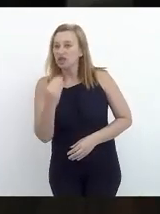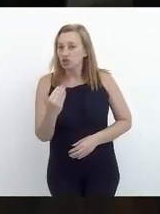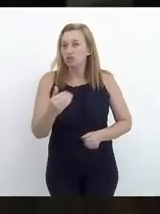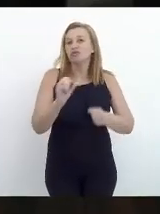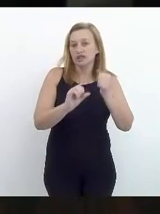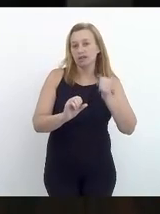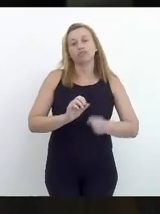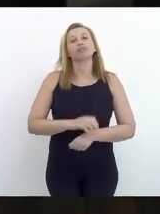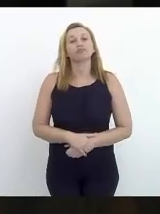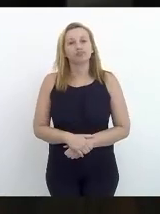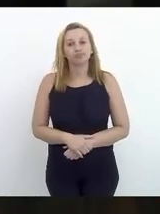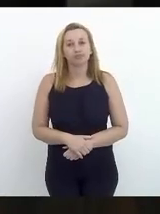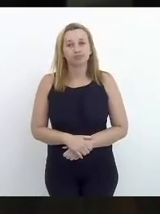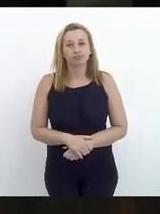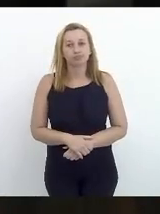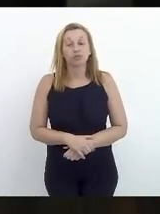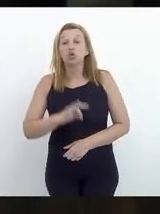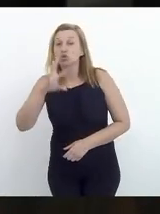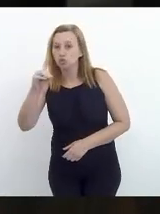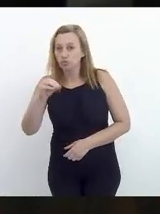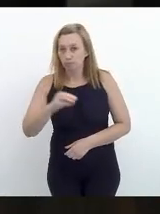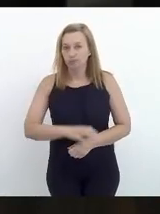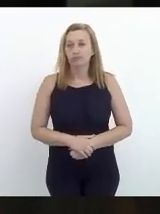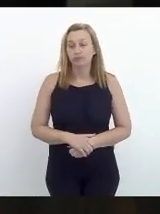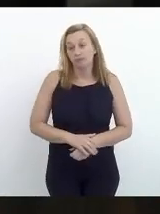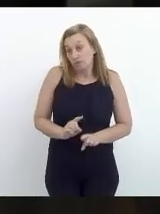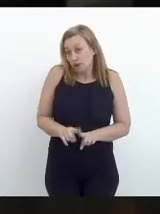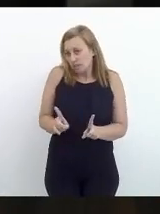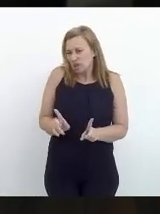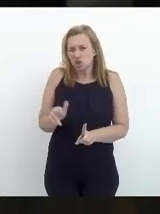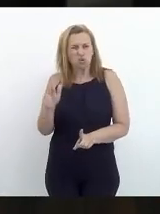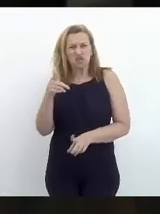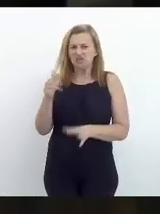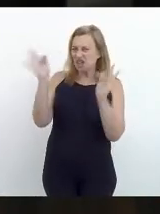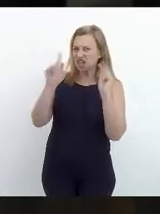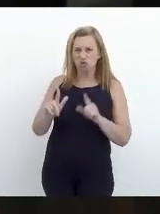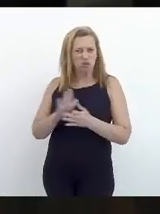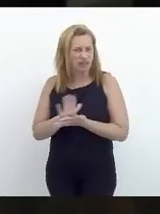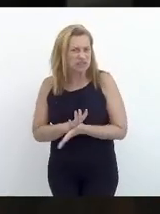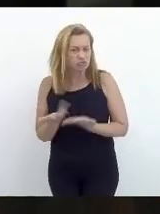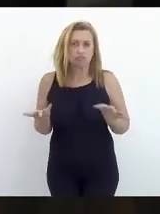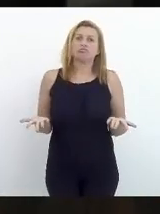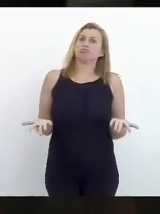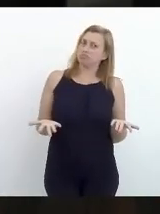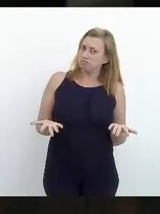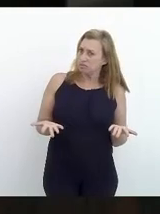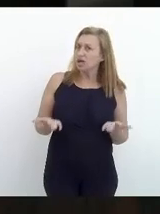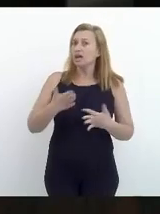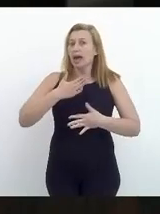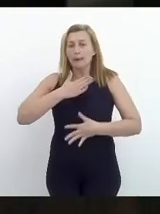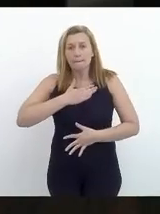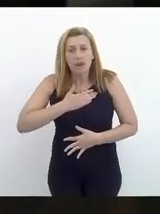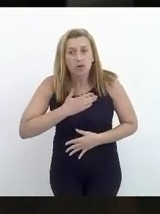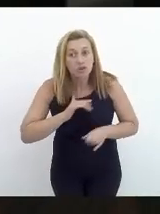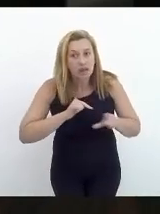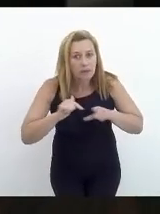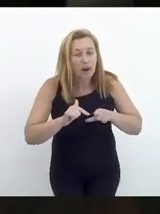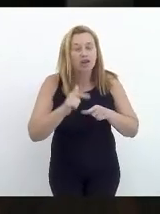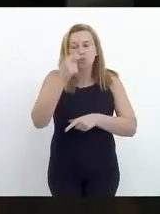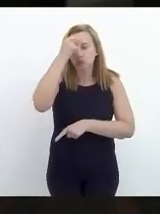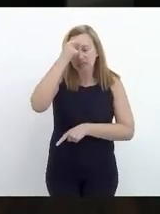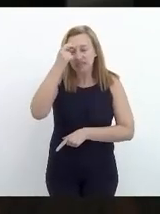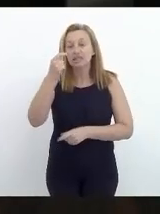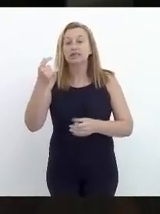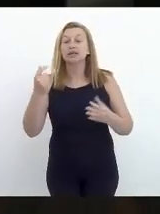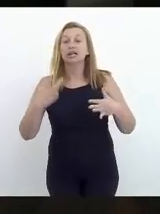Tudo. Tudo. Mas nunca estão satisfeitos com nada, então. Então, da minha parte, com a consciência tranquila,